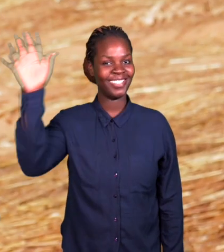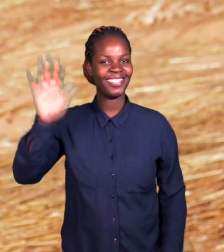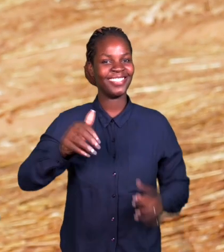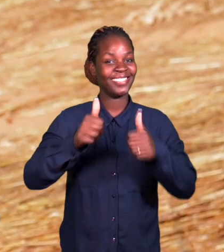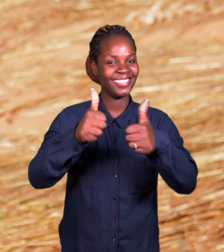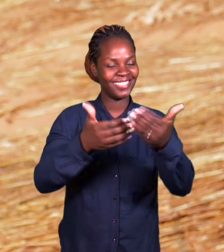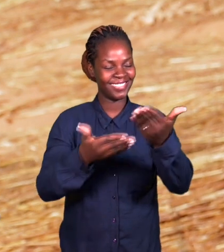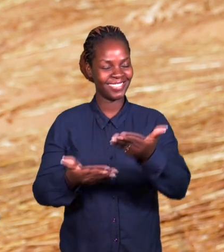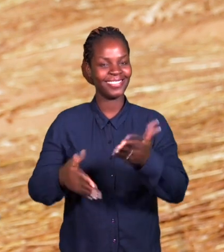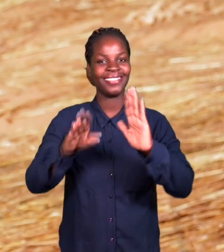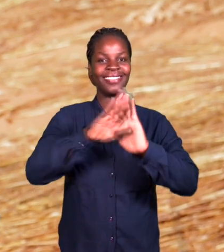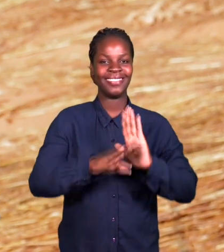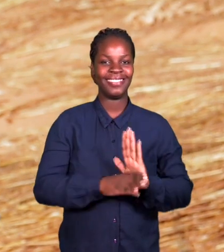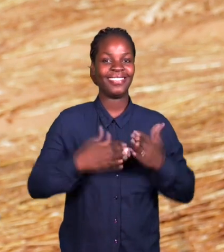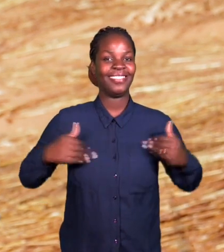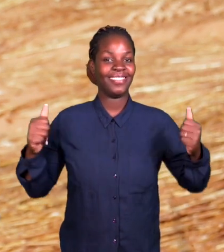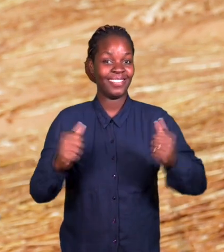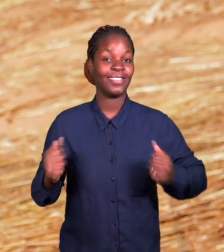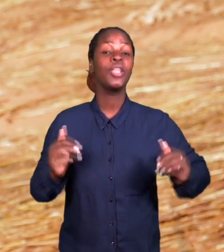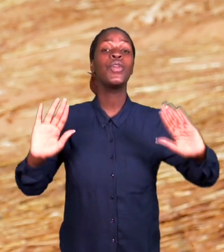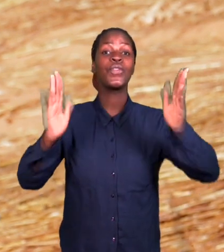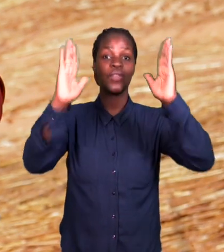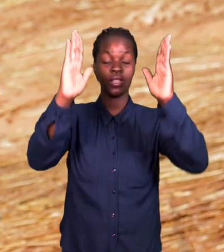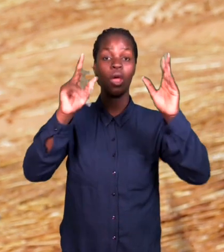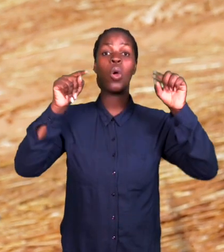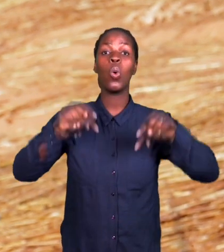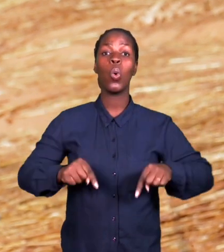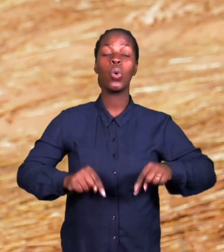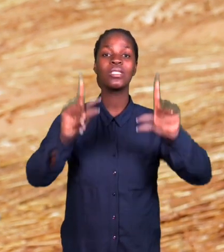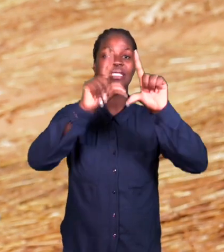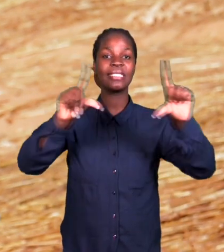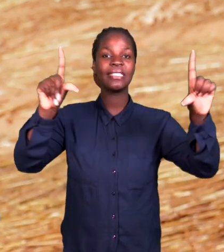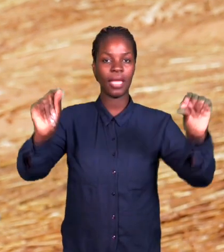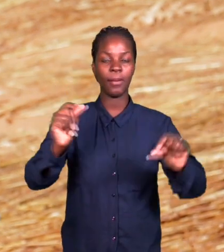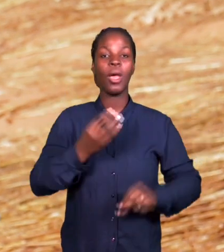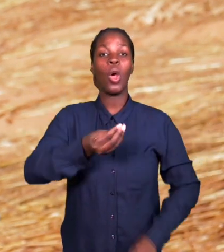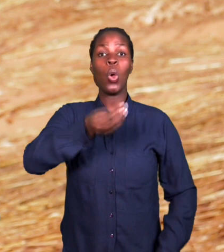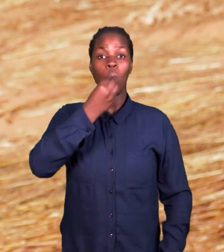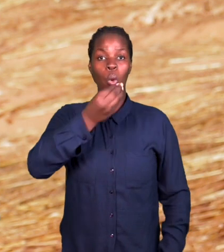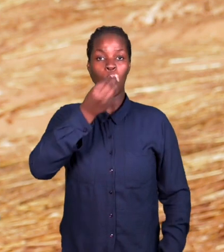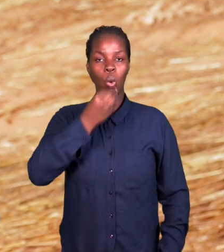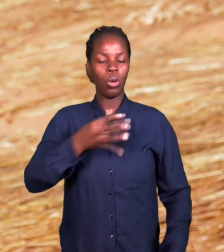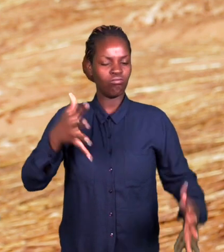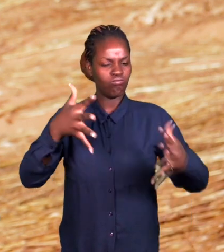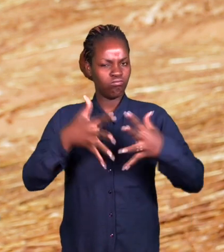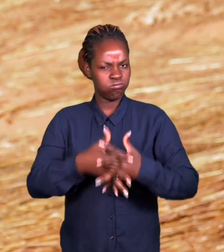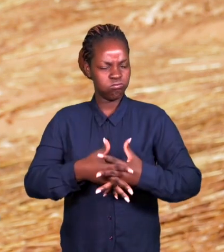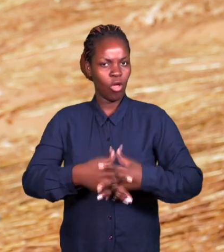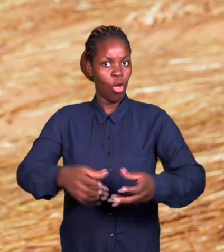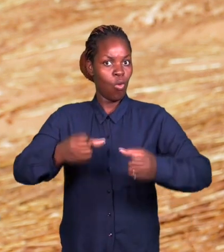Olá, está no ar o programa Saúde e Vida. Hoje vamos falar de um alimento completo,